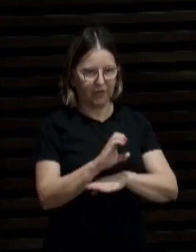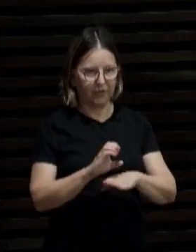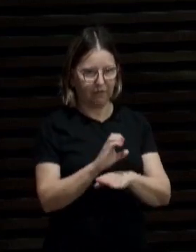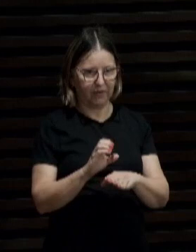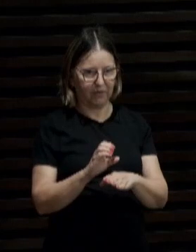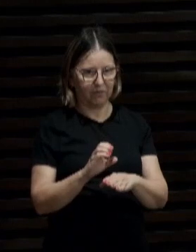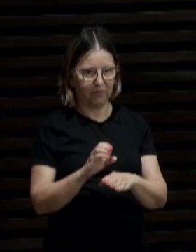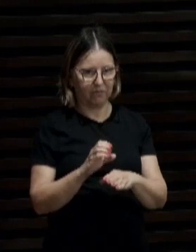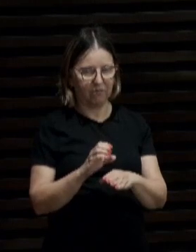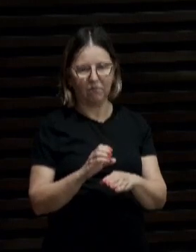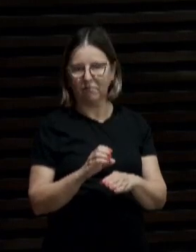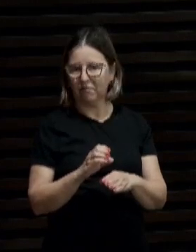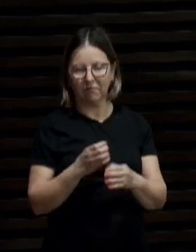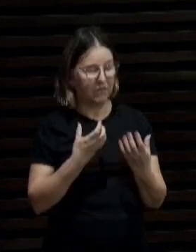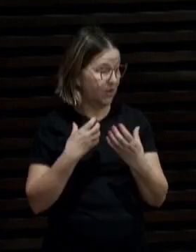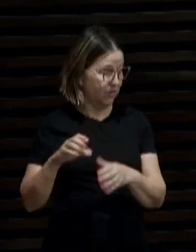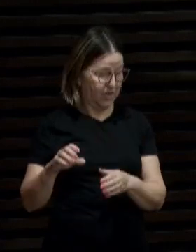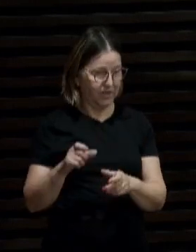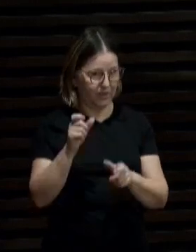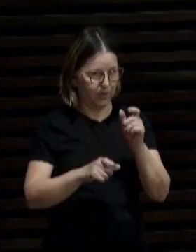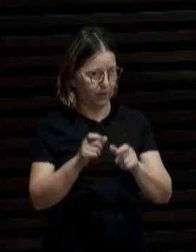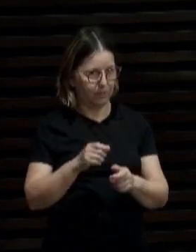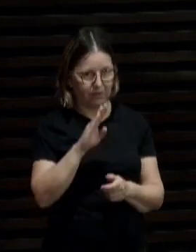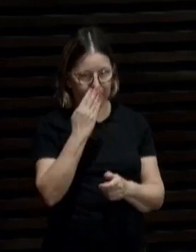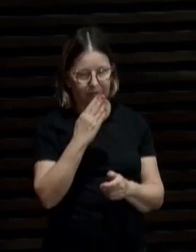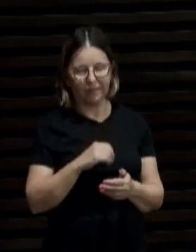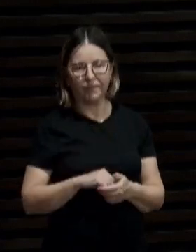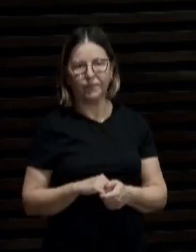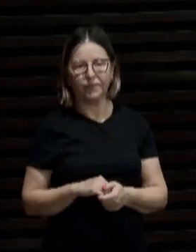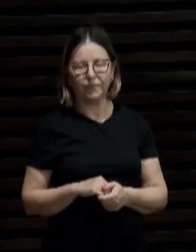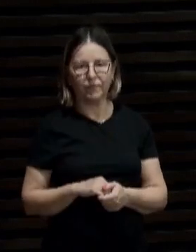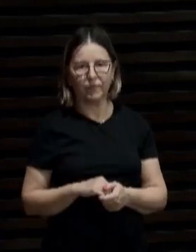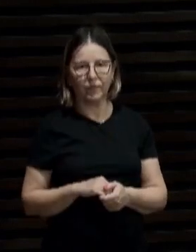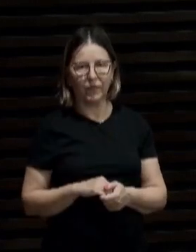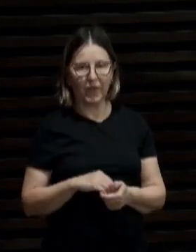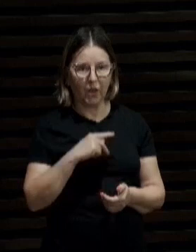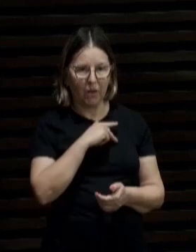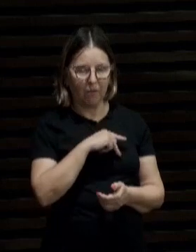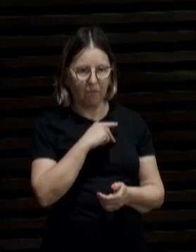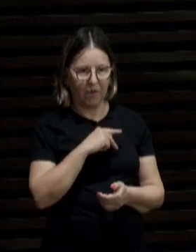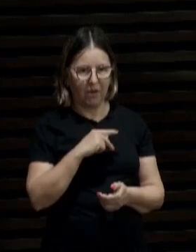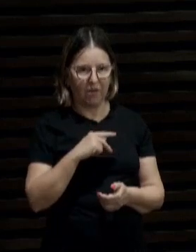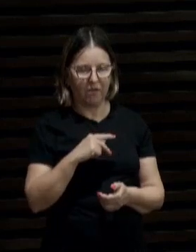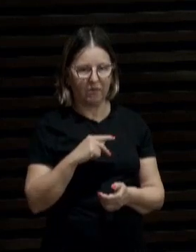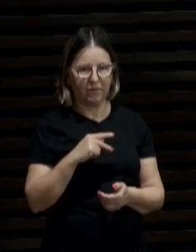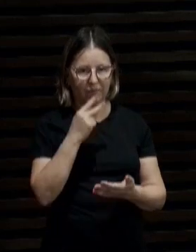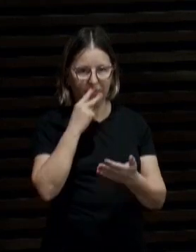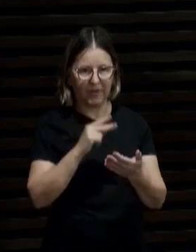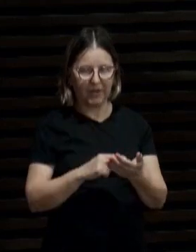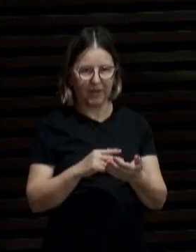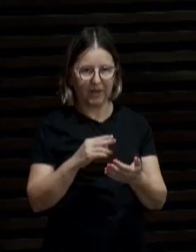Tanto na despedida de Paulo dos Efésios em Mileto, como eu já falei, quanto na epístola de Paulo a Timóteo, esses irmãos eles